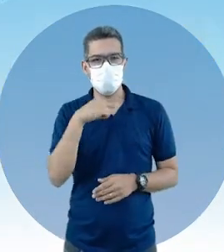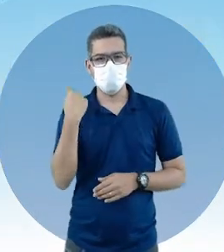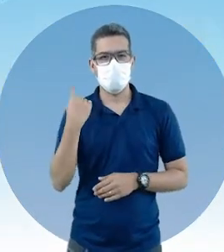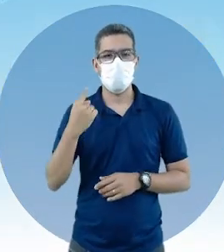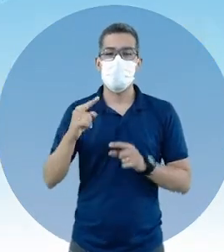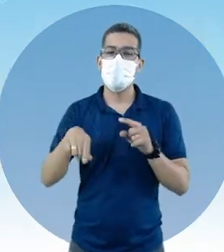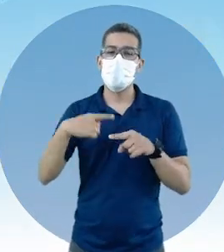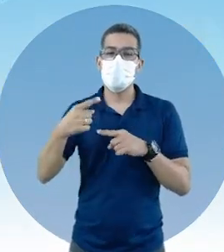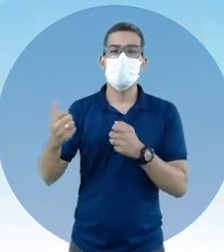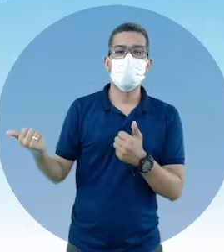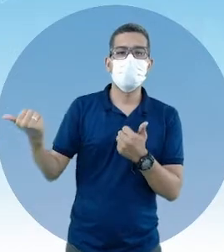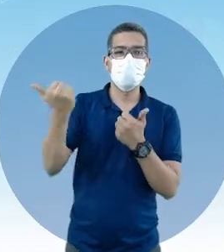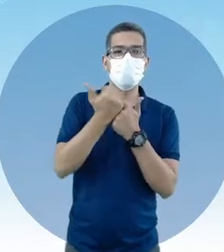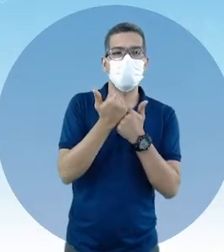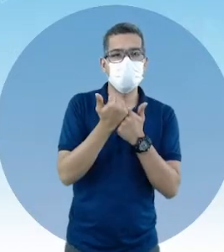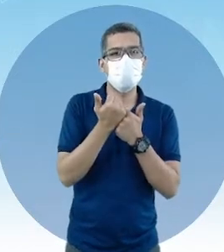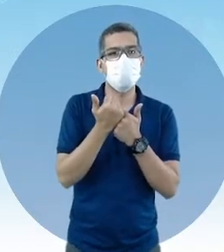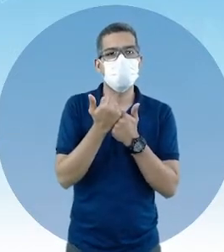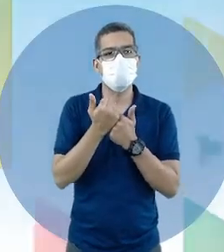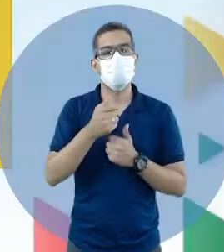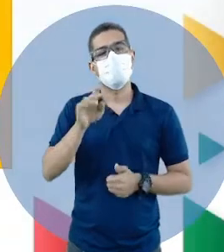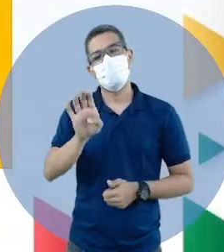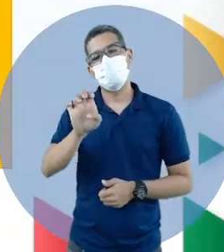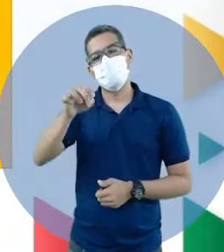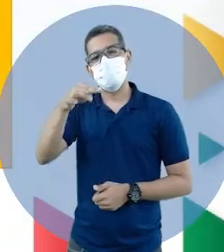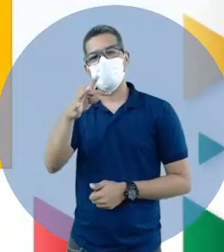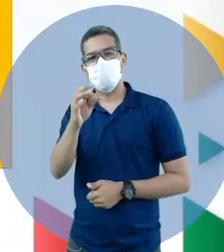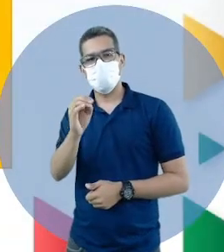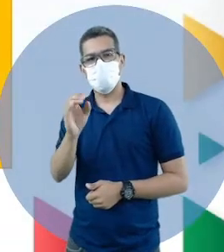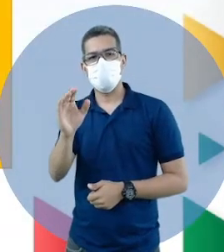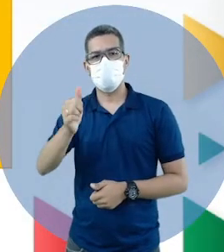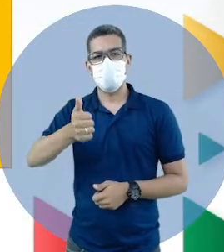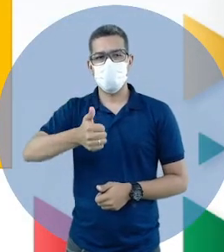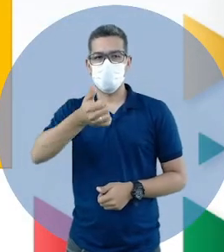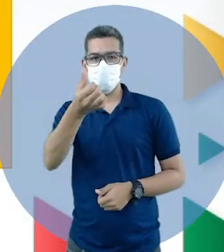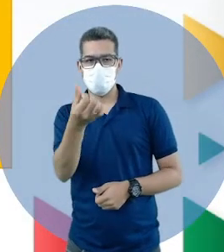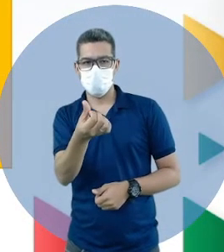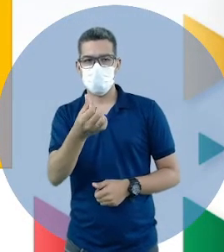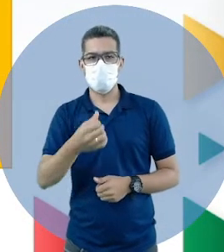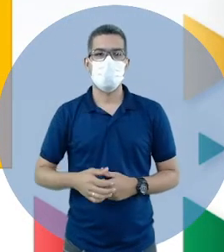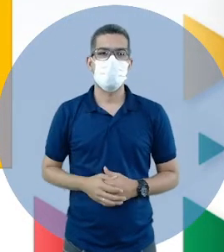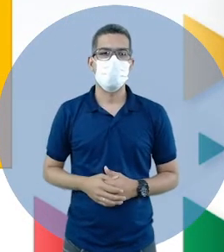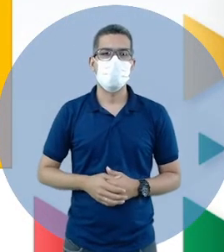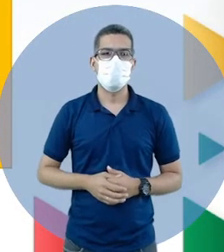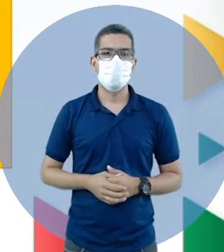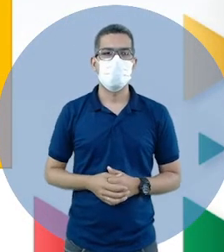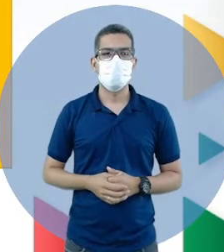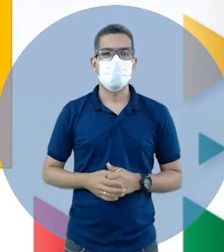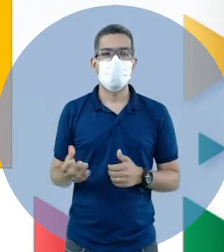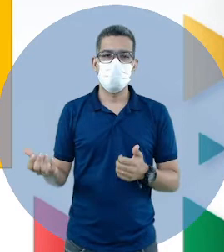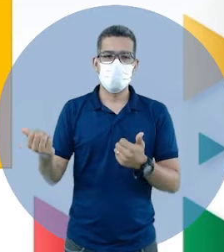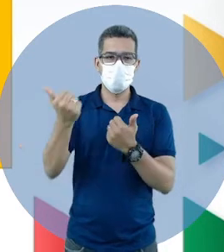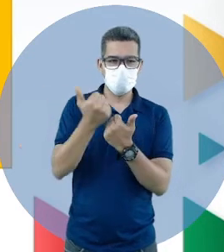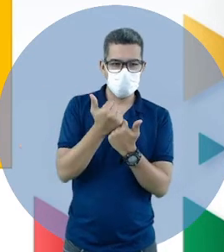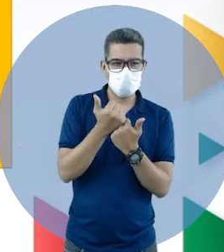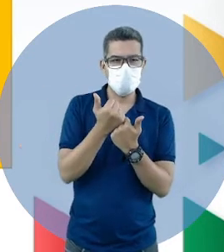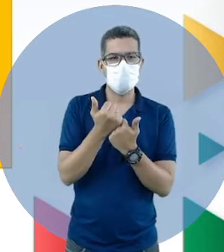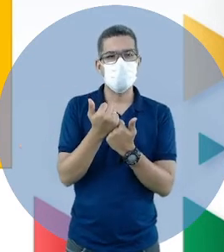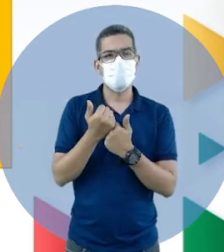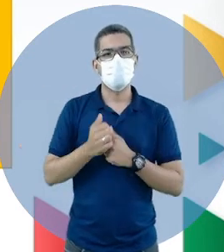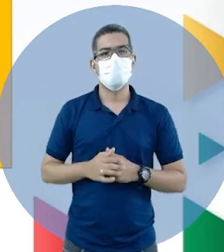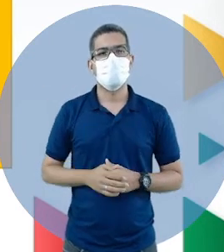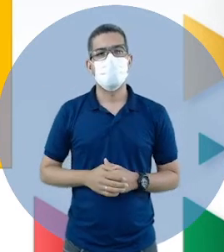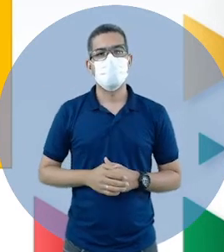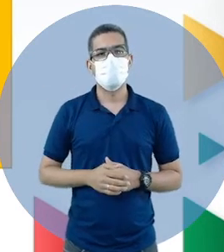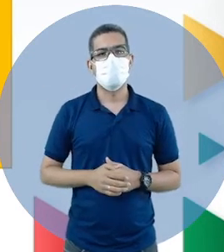sucedeu? O seu substituto foi Bento XVI. Bento XVI, o Papa que o substituiu, o